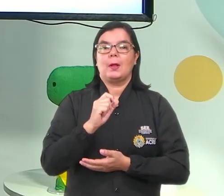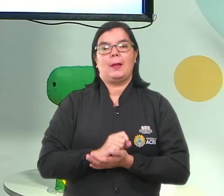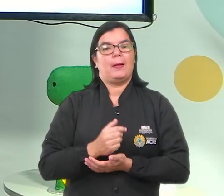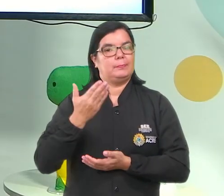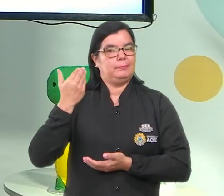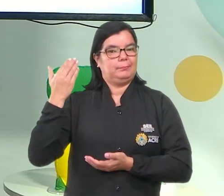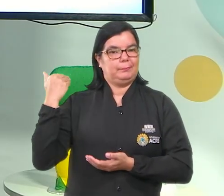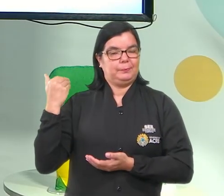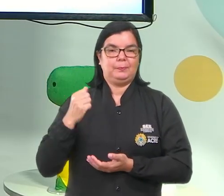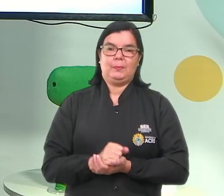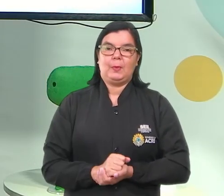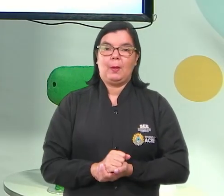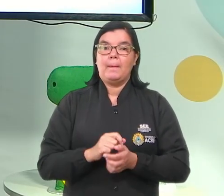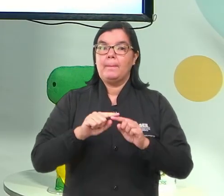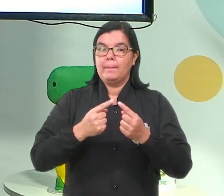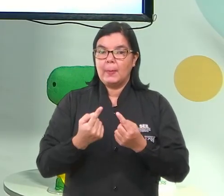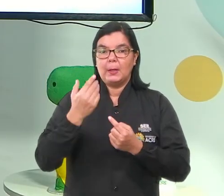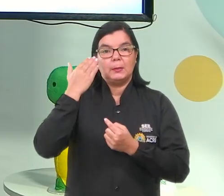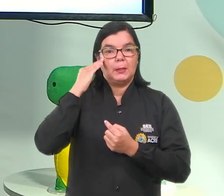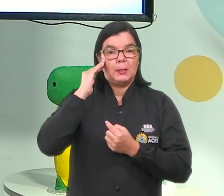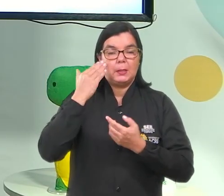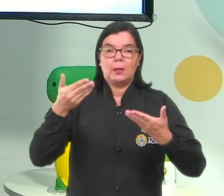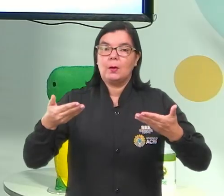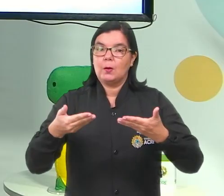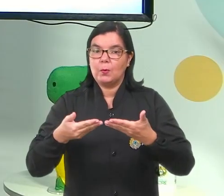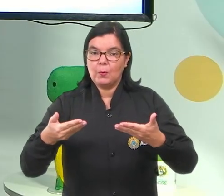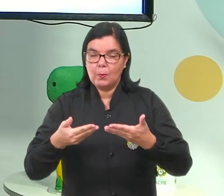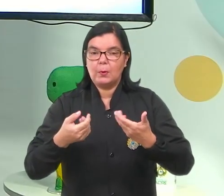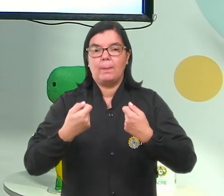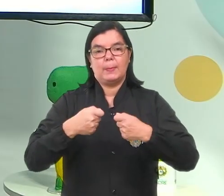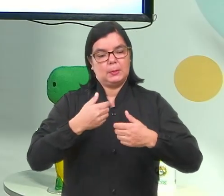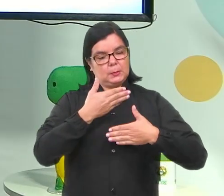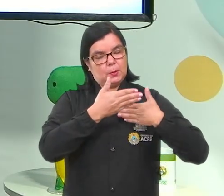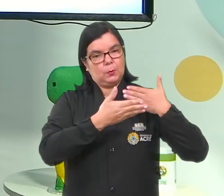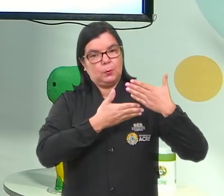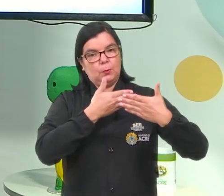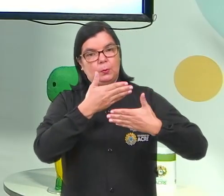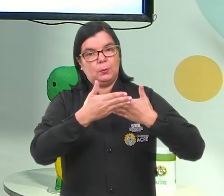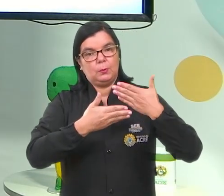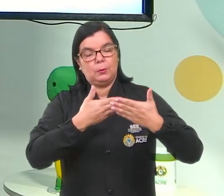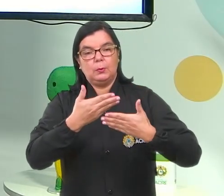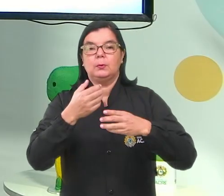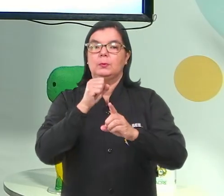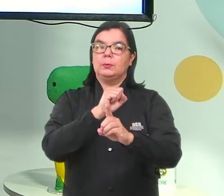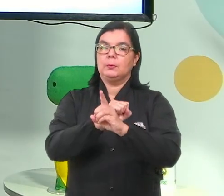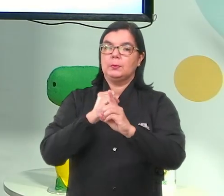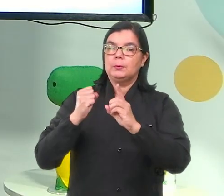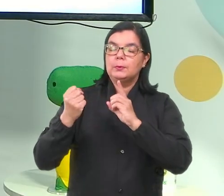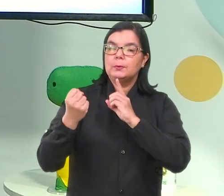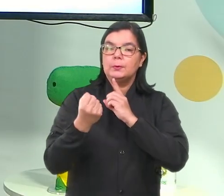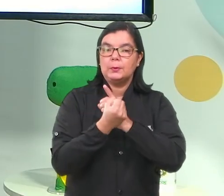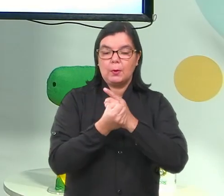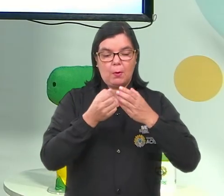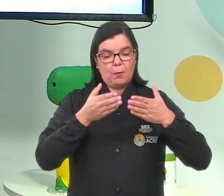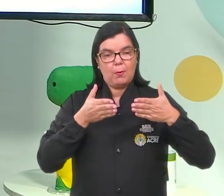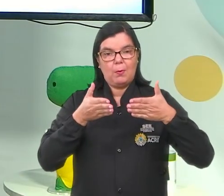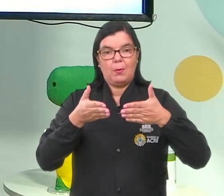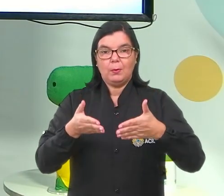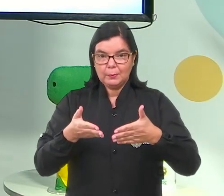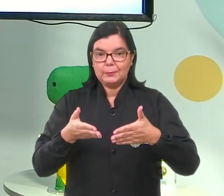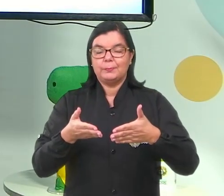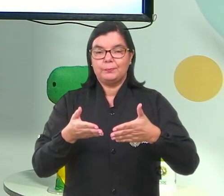passado, é você compreender o processo que fez com que a sociedade ela chegasse